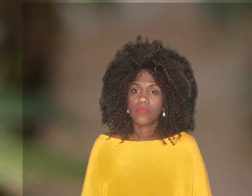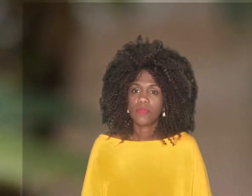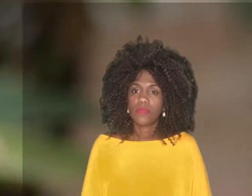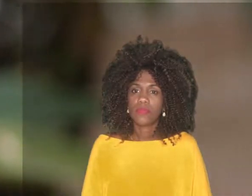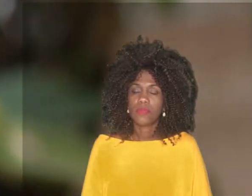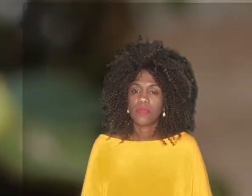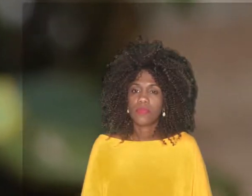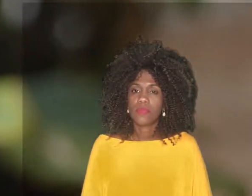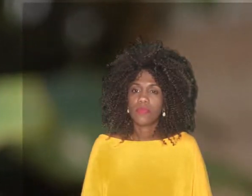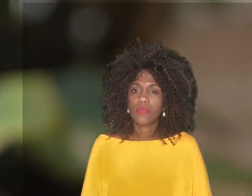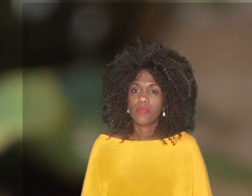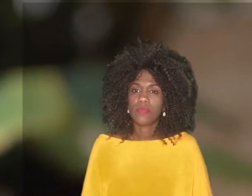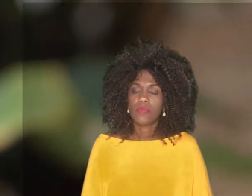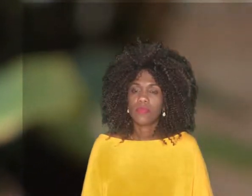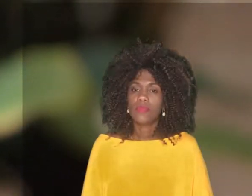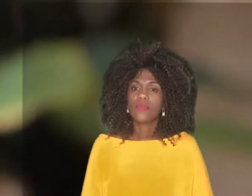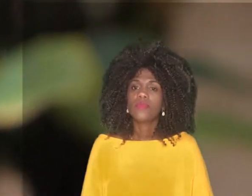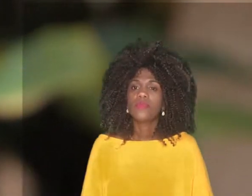Obareluluco,